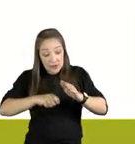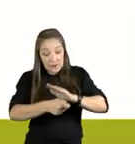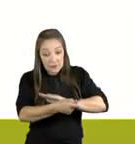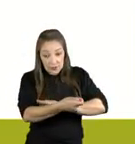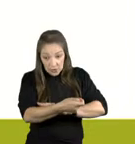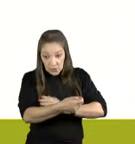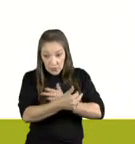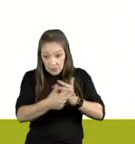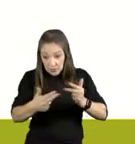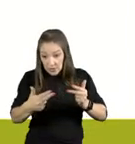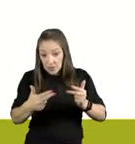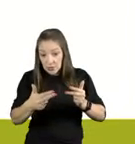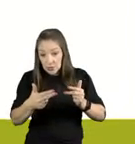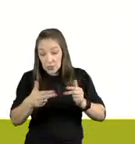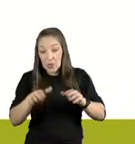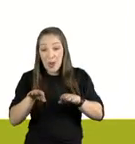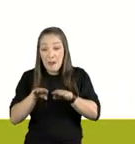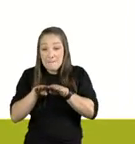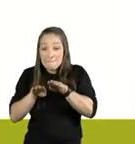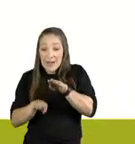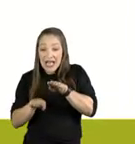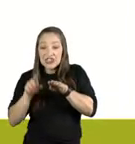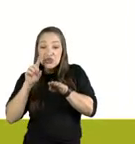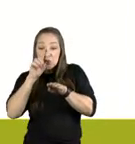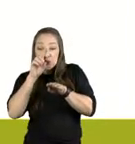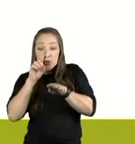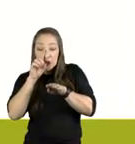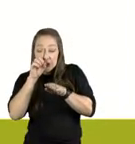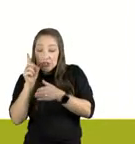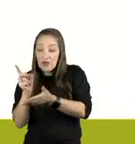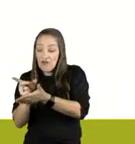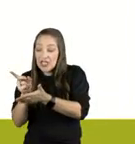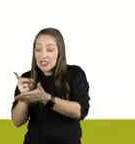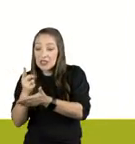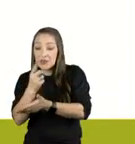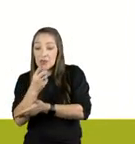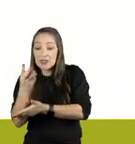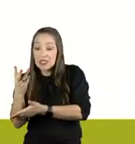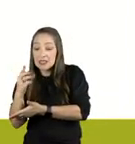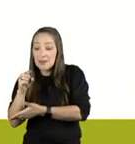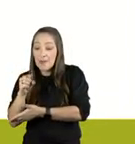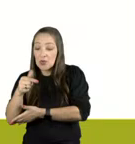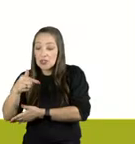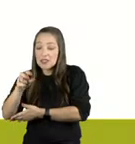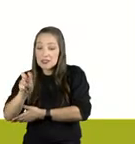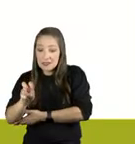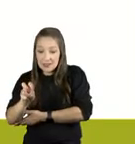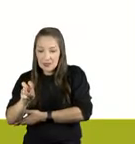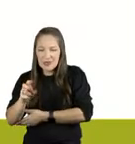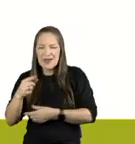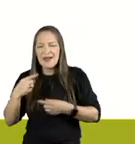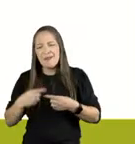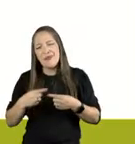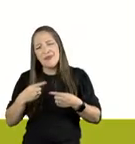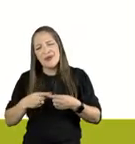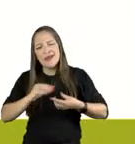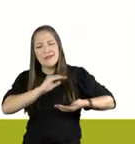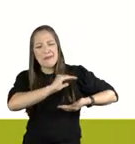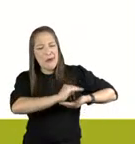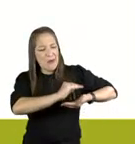com baixo risco, rendendo 13,75, por que que eu vou deixar na